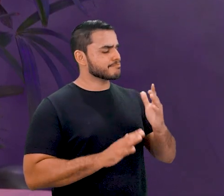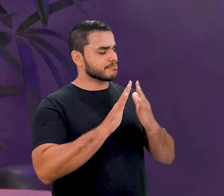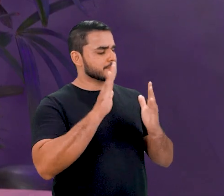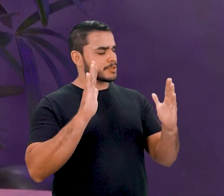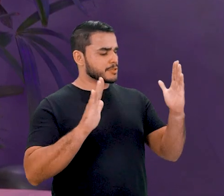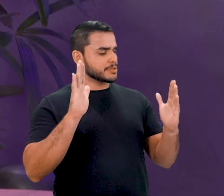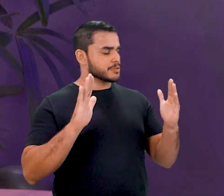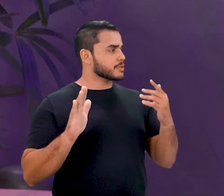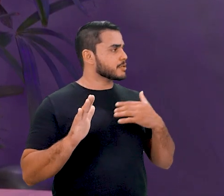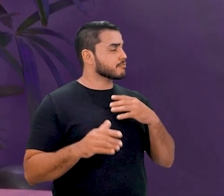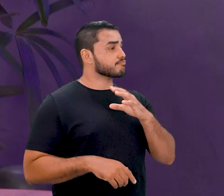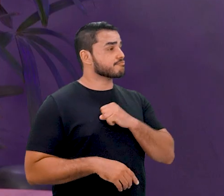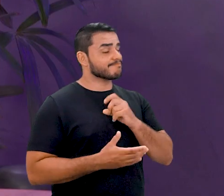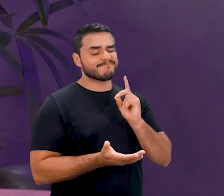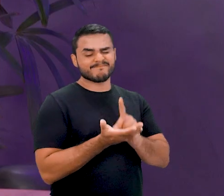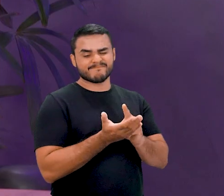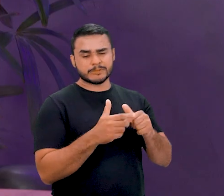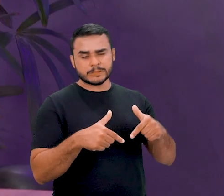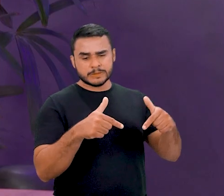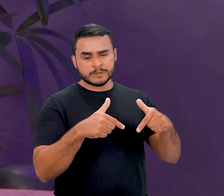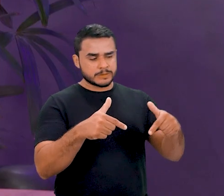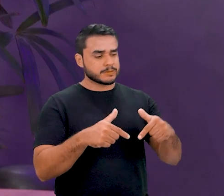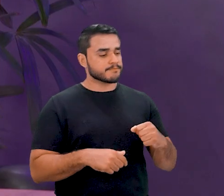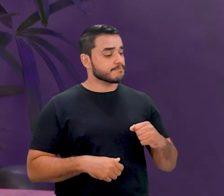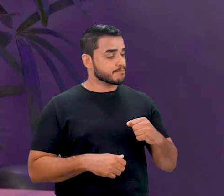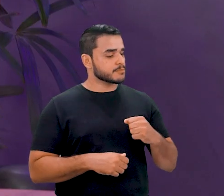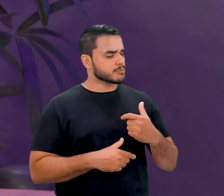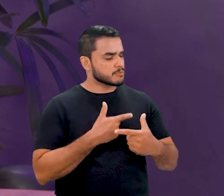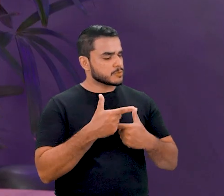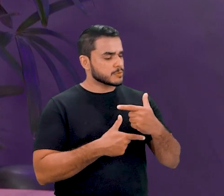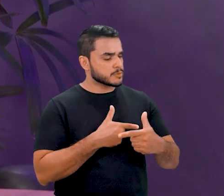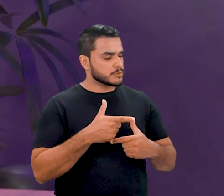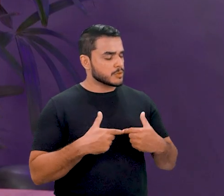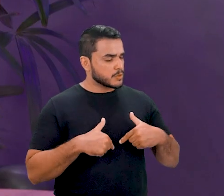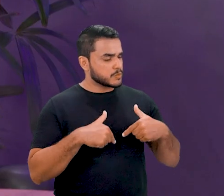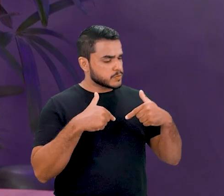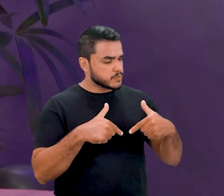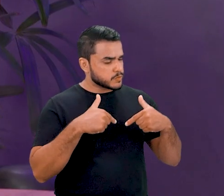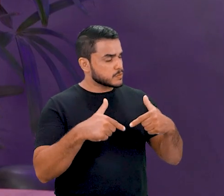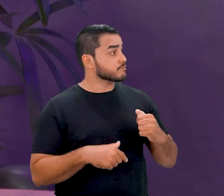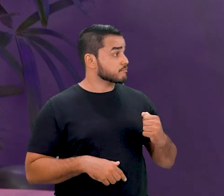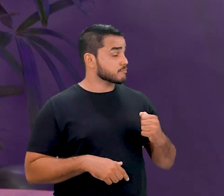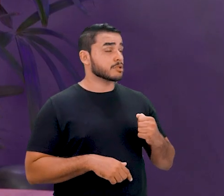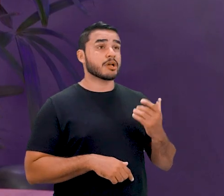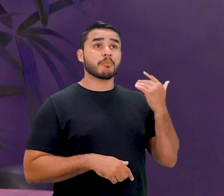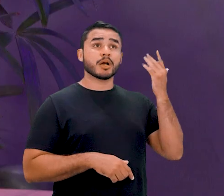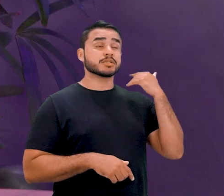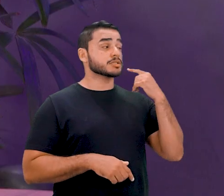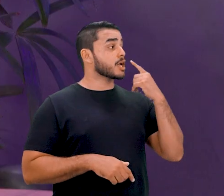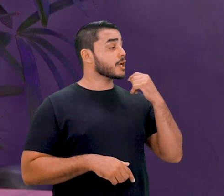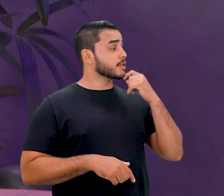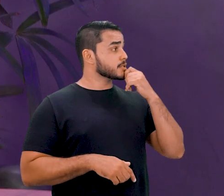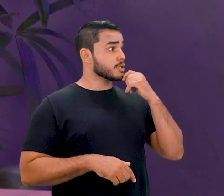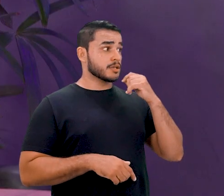eu me encontrei na minha luta, né? Eu sempre digo que a minha militância ela vem de muitos anos, mesmo antes de eu entender que eu era pessoa